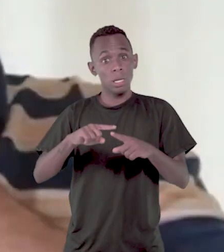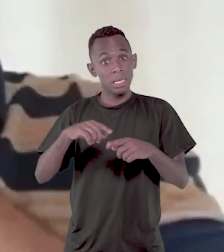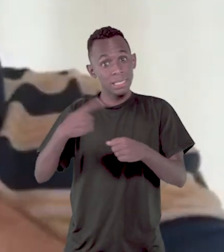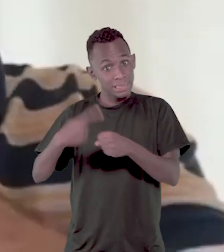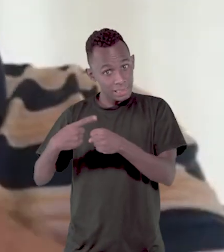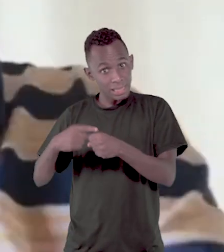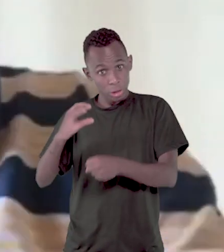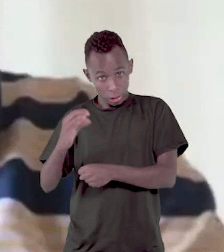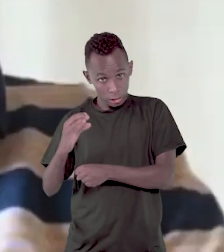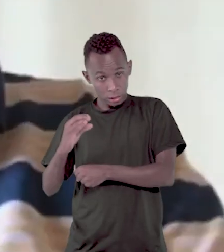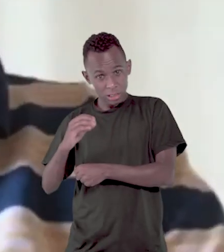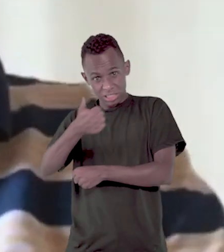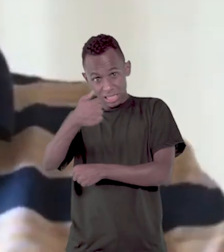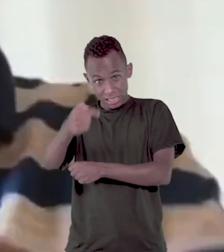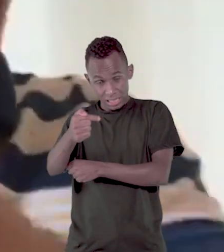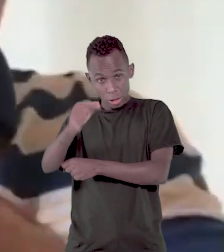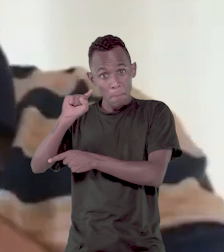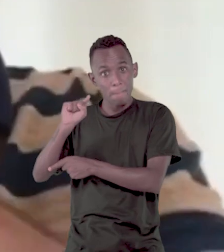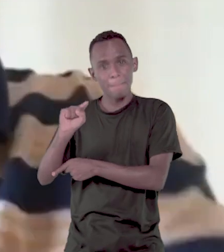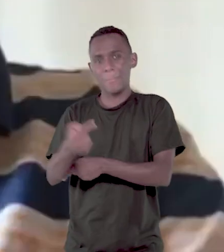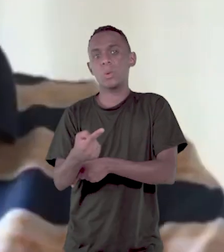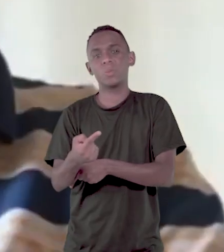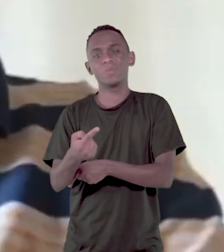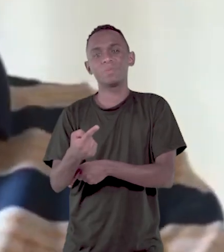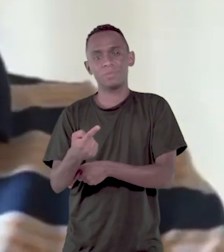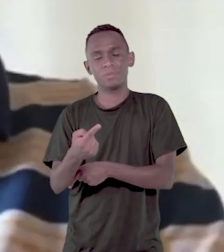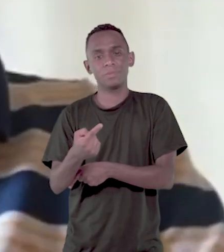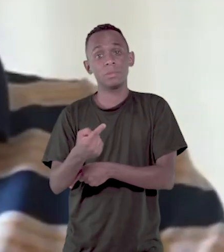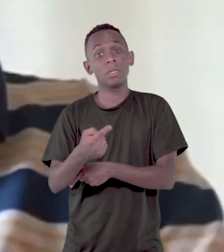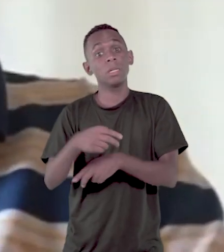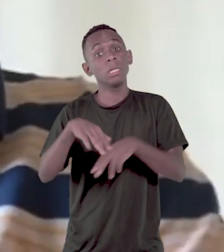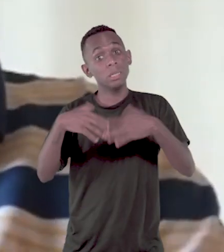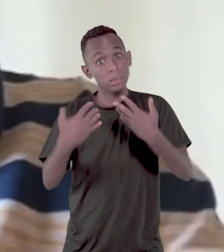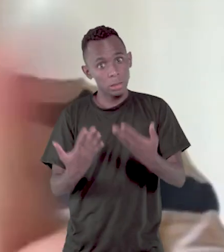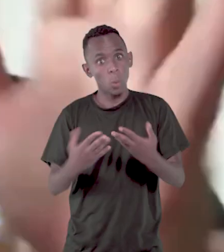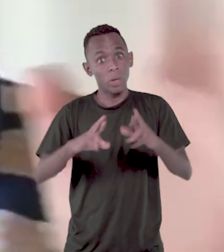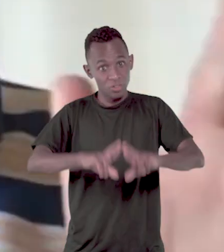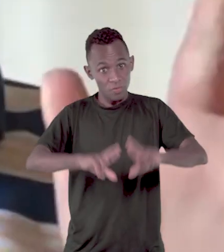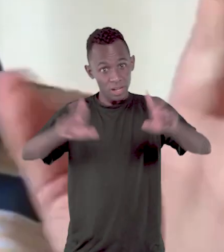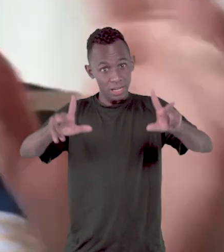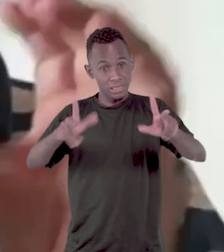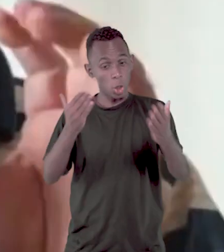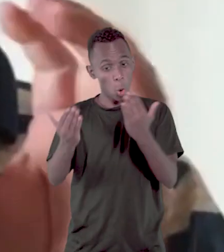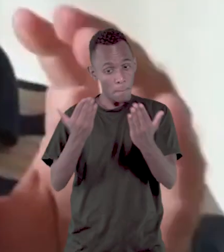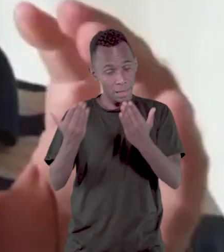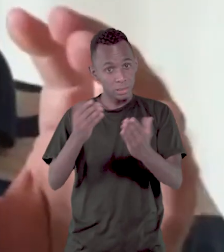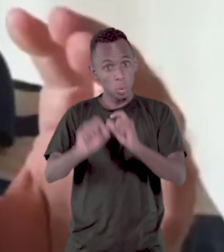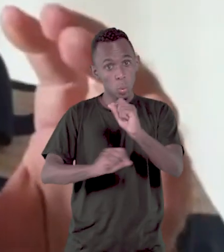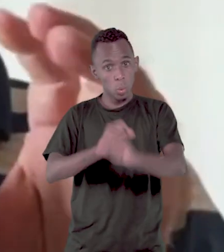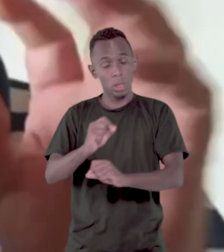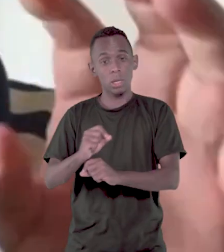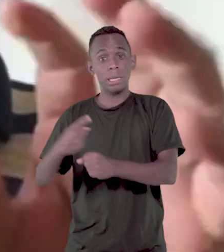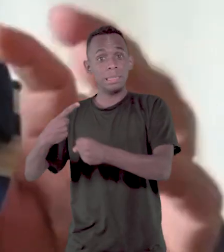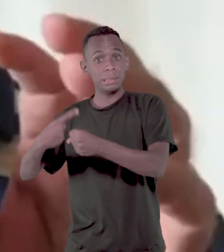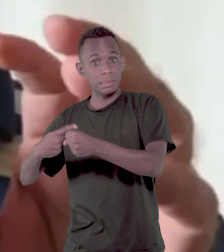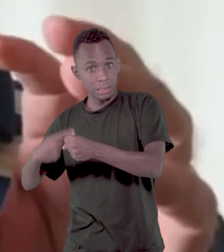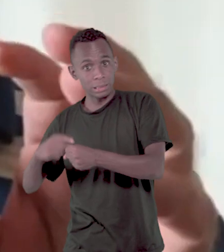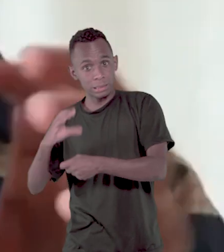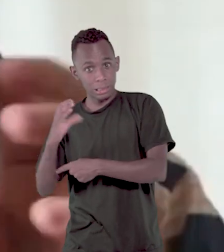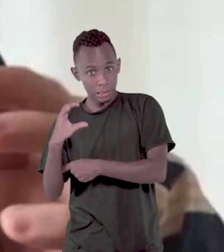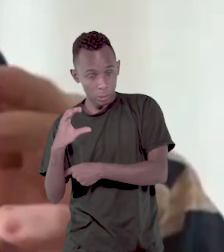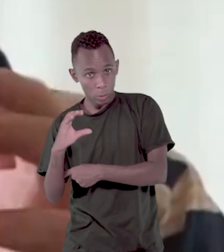tinha 17 mil habitantes. Né? Ou seja, a diferença